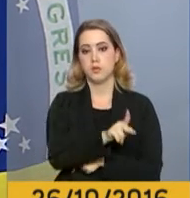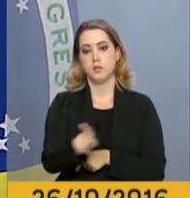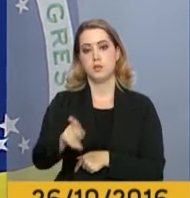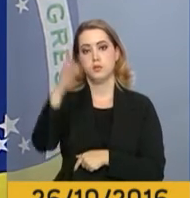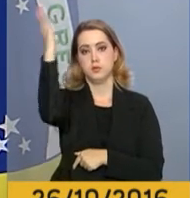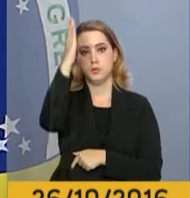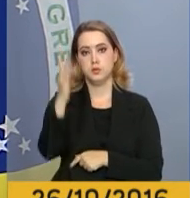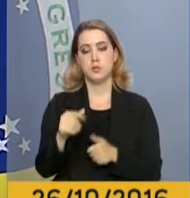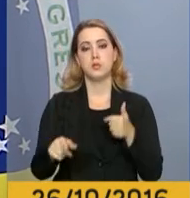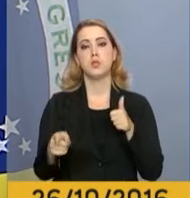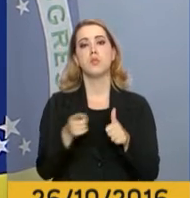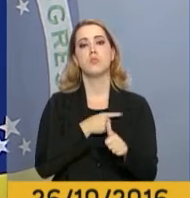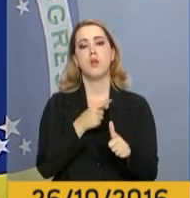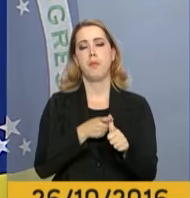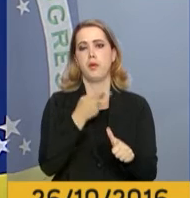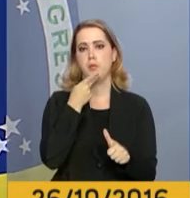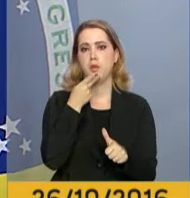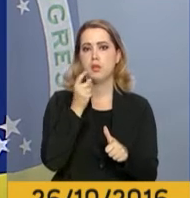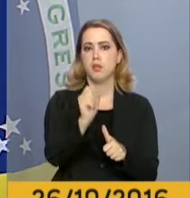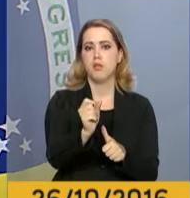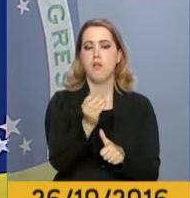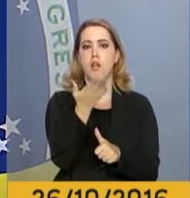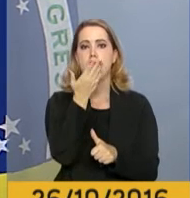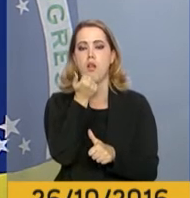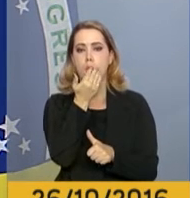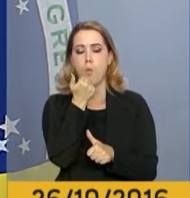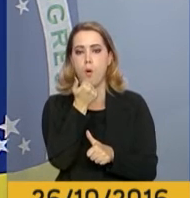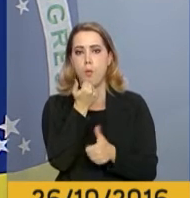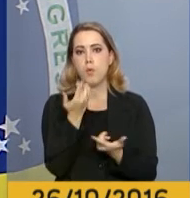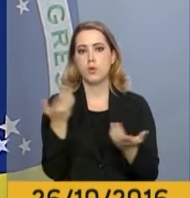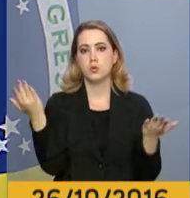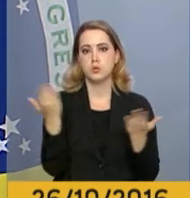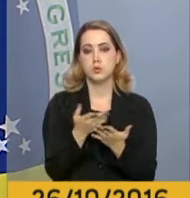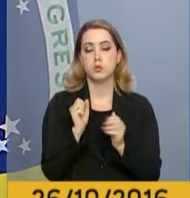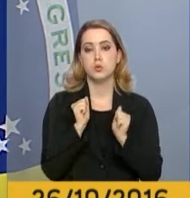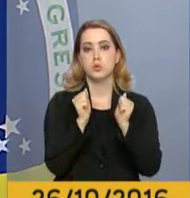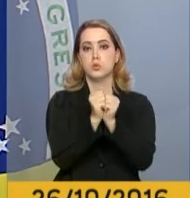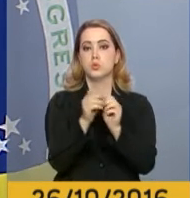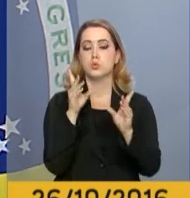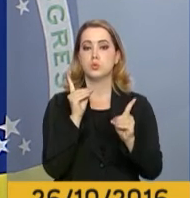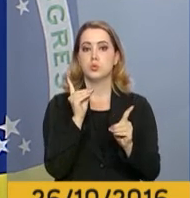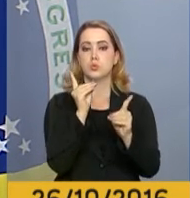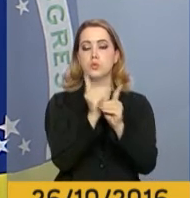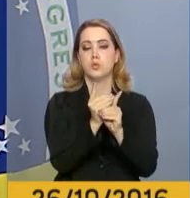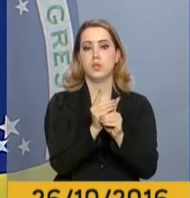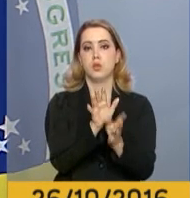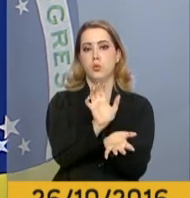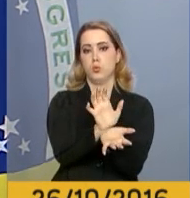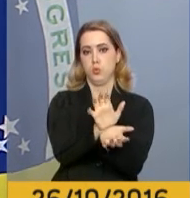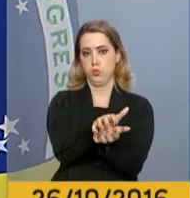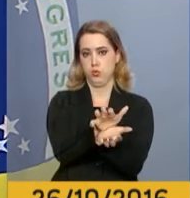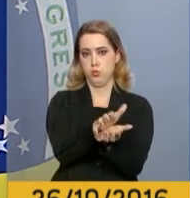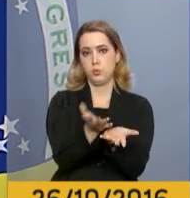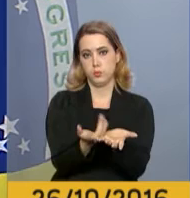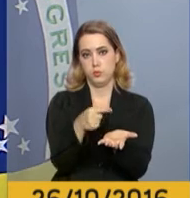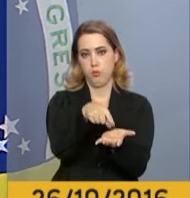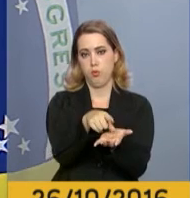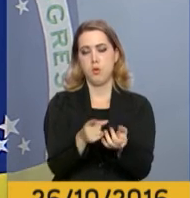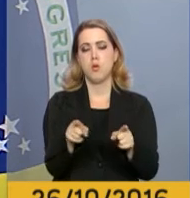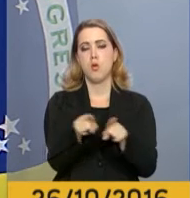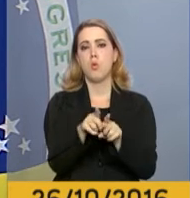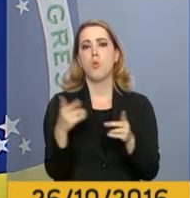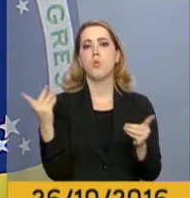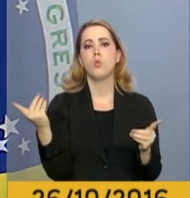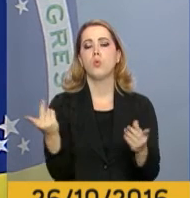A primeira delas diz respeito ao almoço que teve hoje com o governador do estado de Pernambuco. A esse propósito,